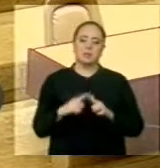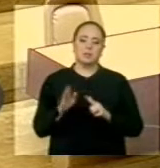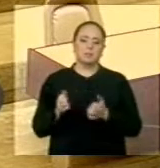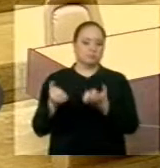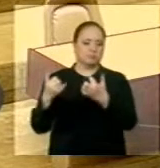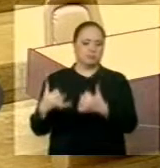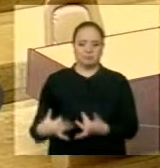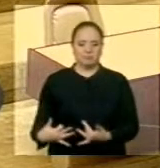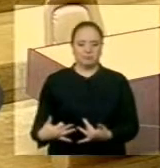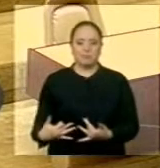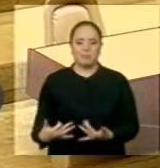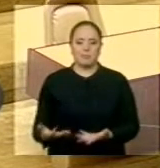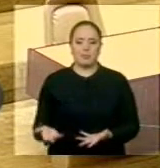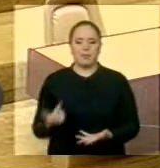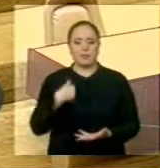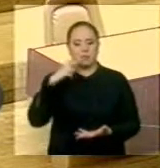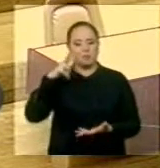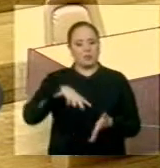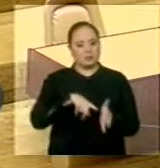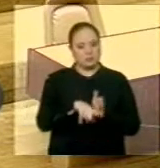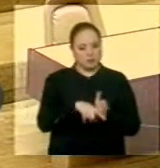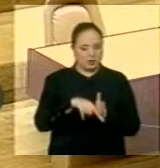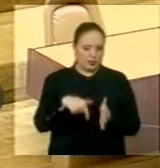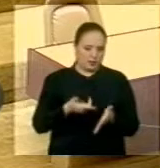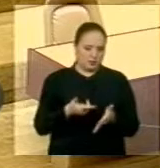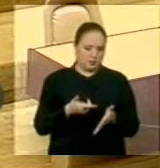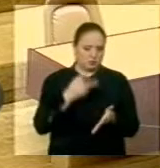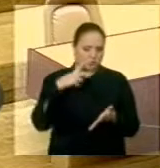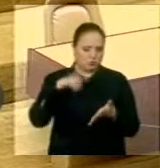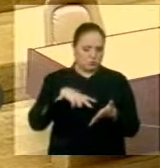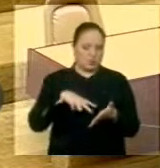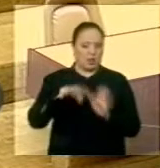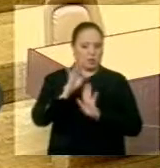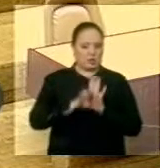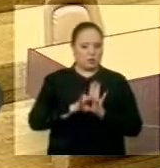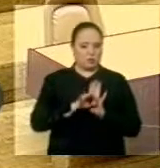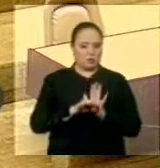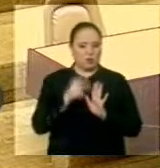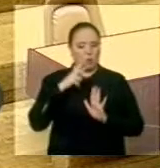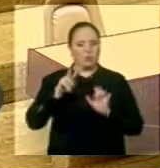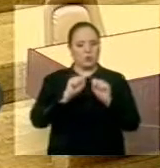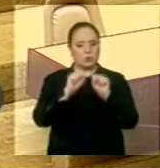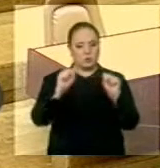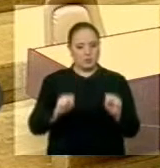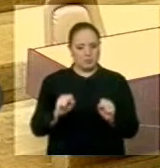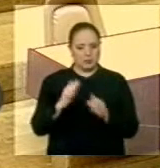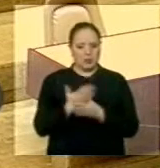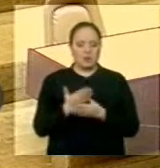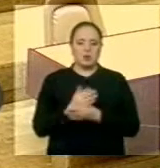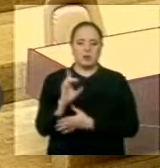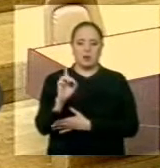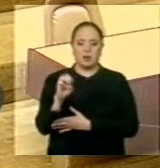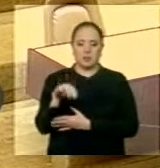explicitado, e eu estava, inclusive, verificando aqui no acompanhamento processual do próprio sistema, esta demanda